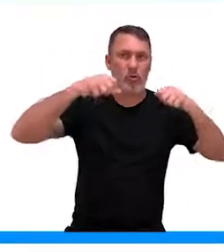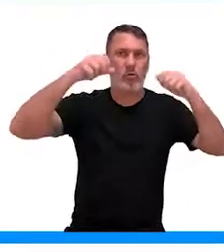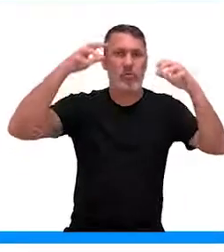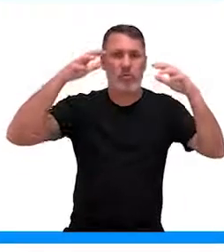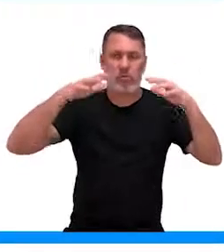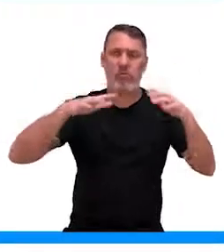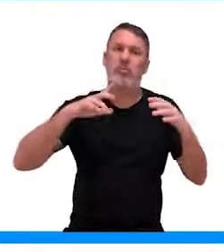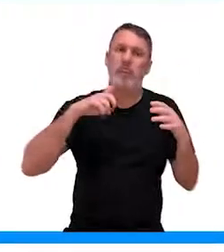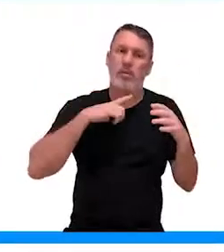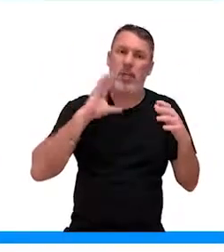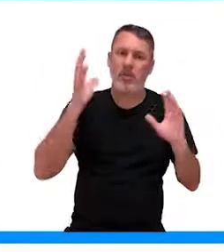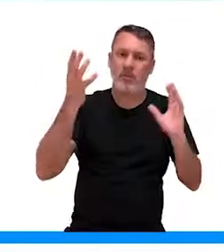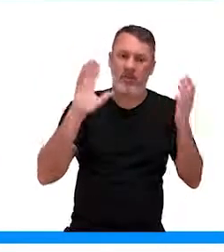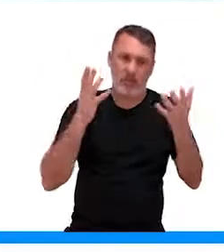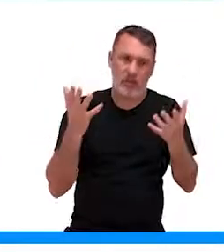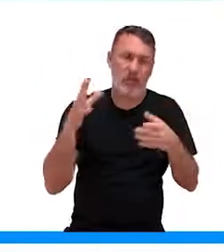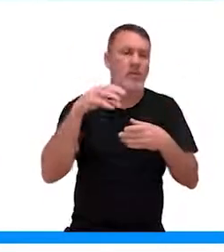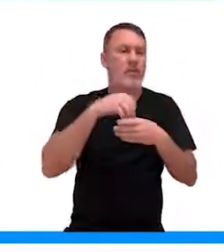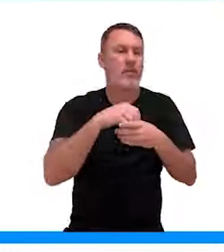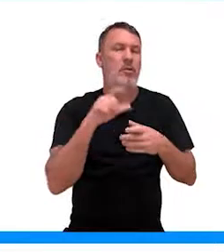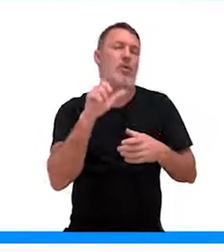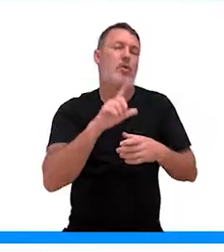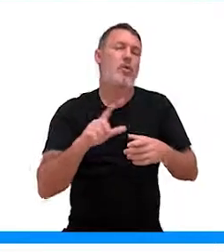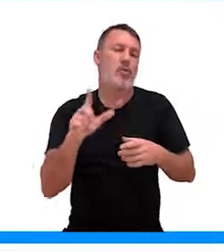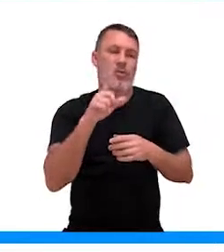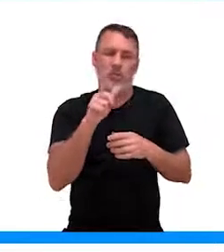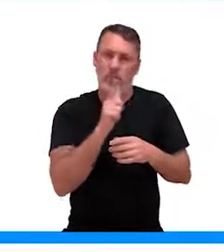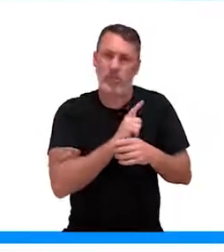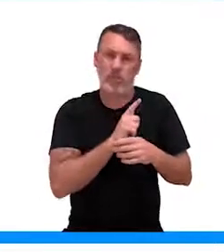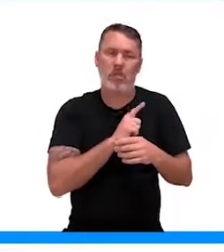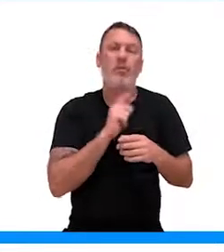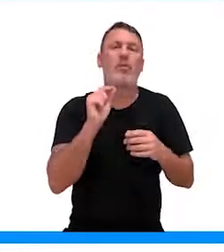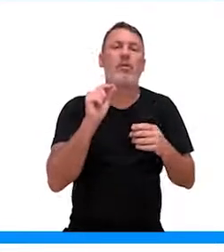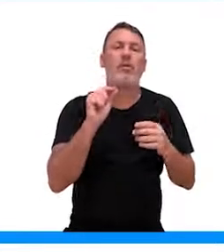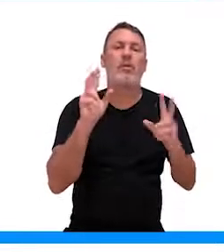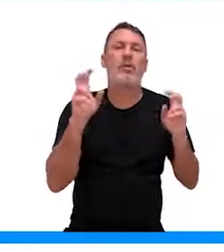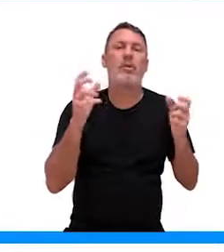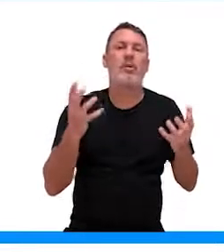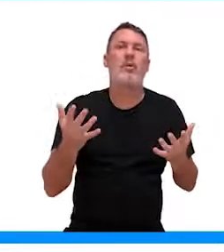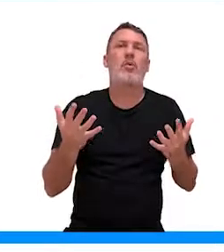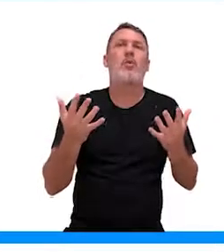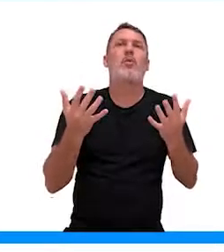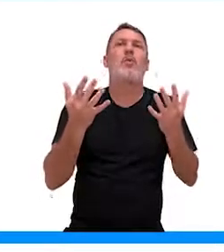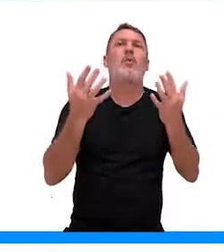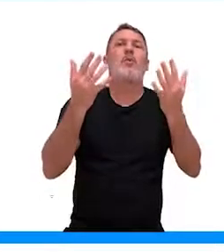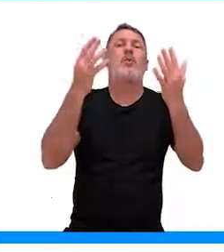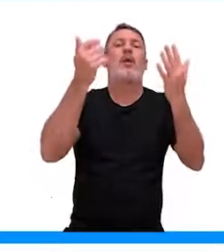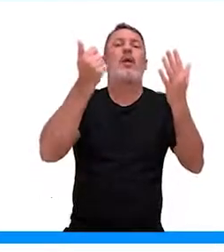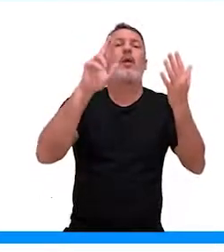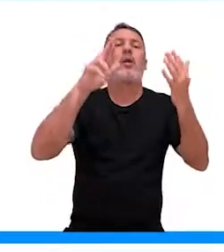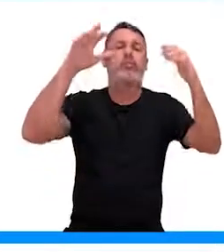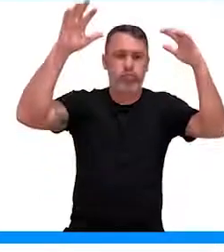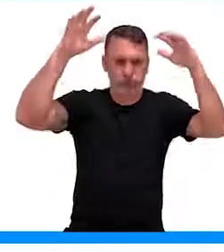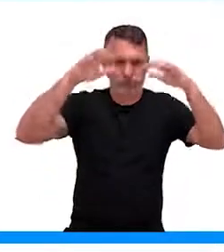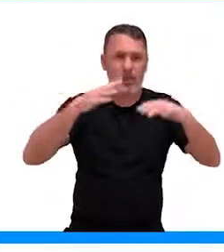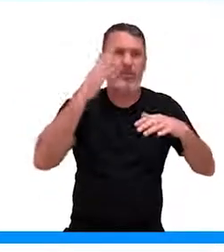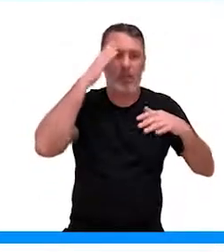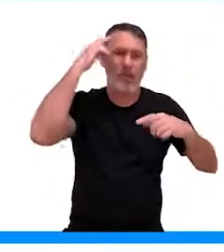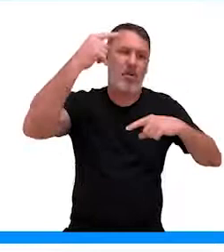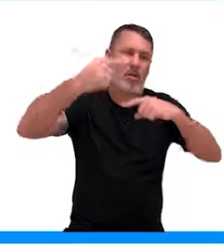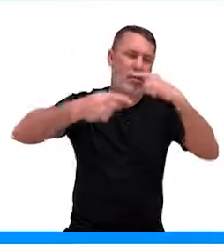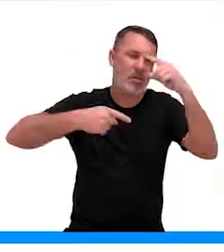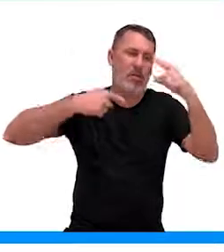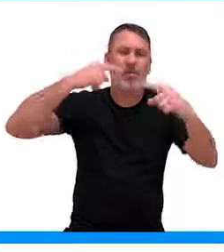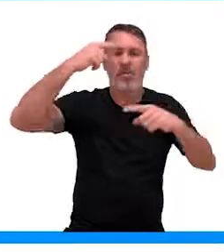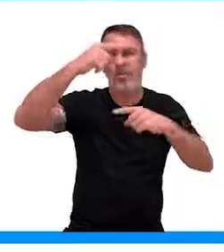atmosférico. Isso pelo processo de transpiração. A evaporação, claro, nós estamos nos referindo aqui à